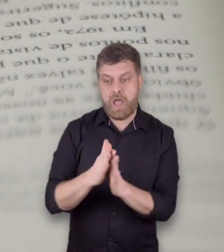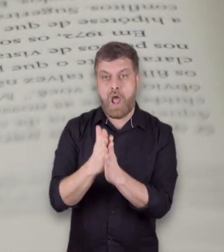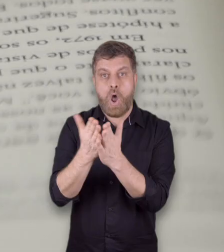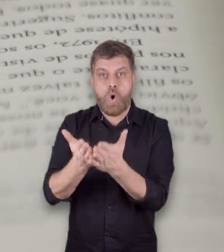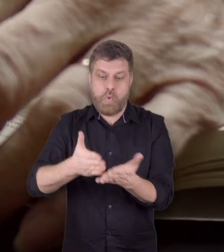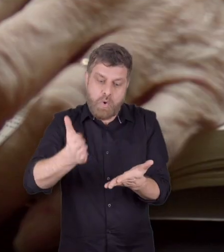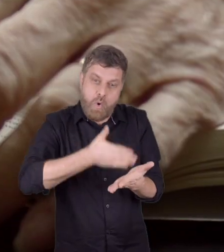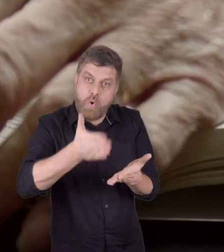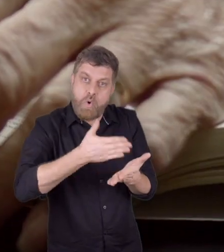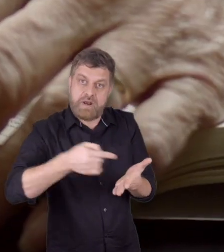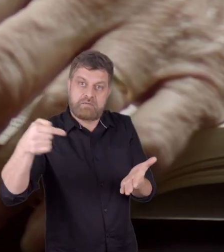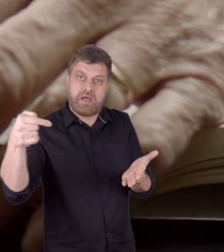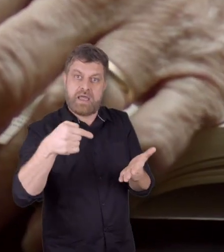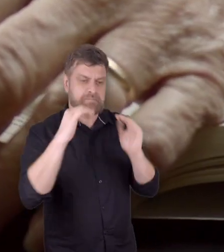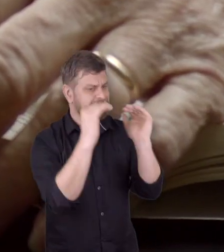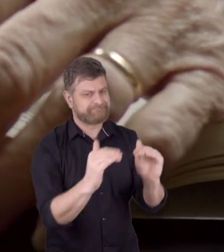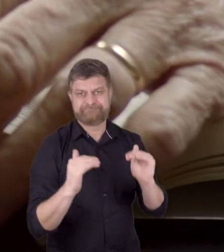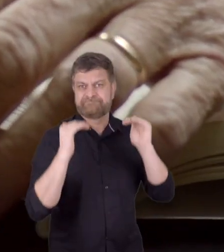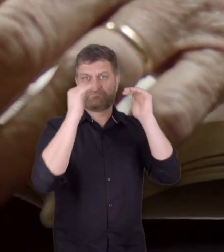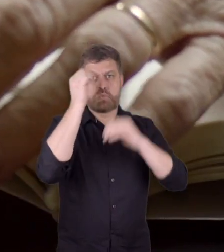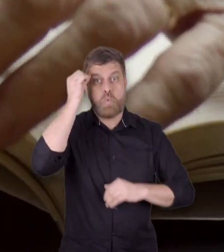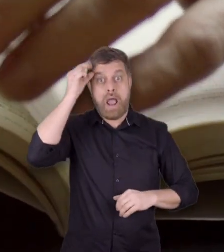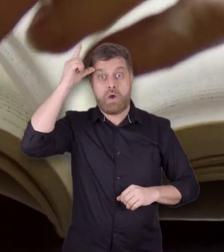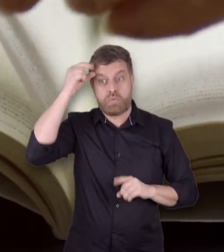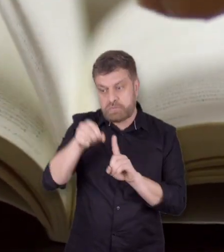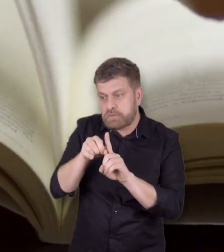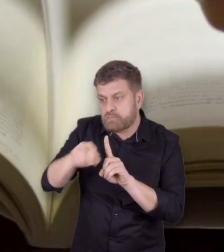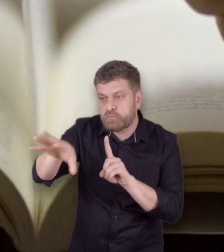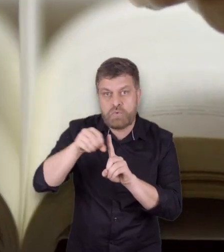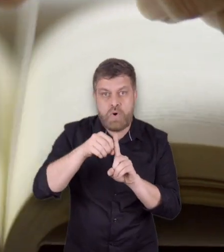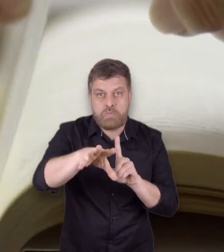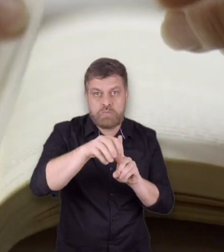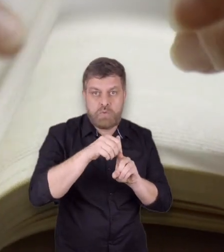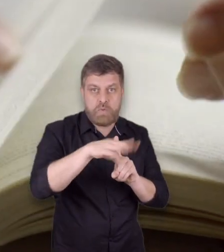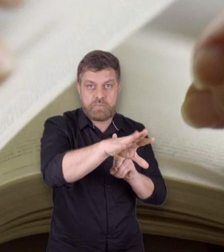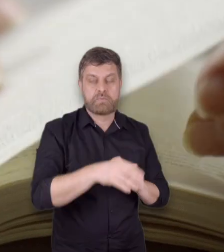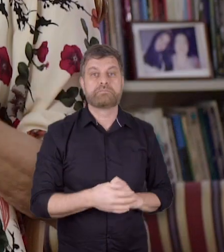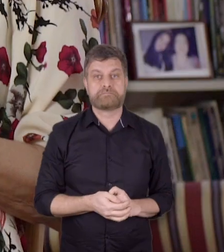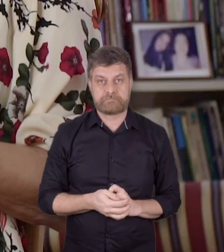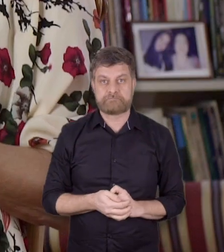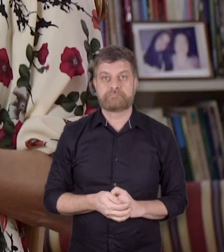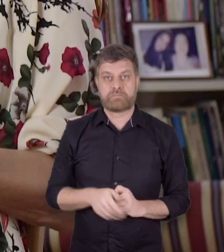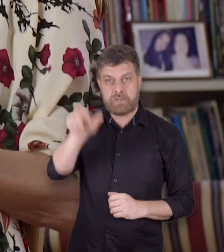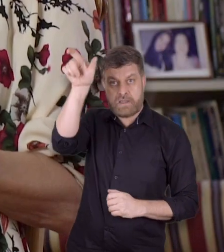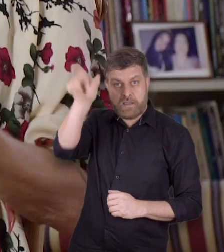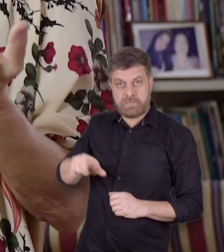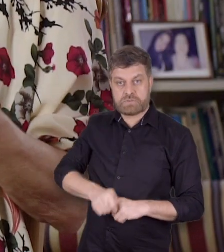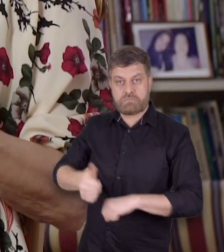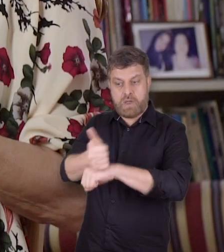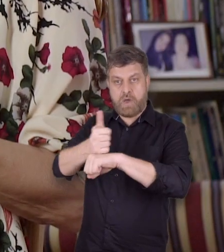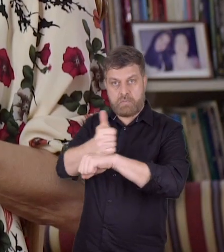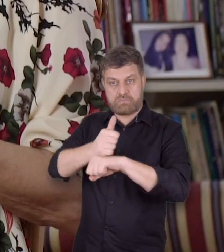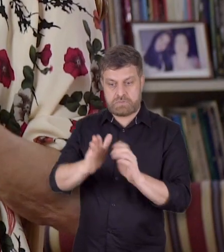um veículo soberano da cultura e da transmissão do conhecimento humano. Gutenberg